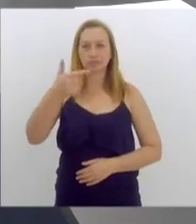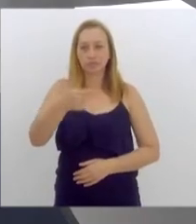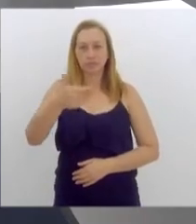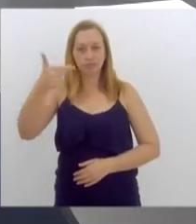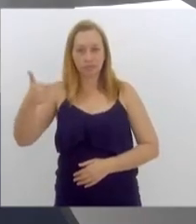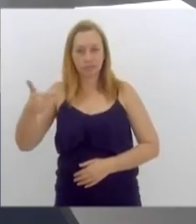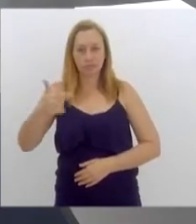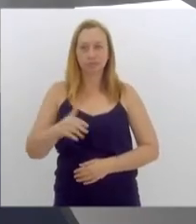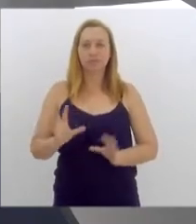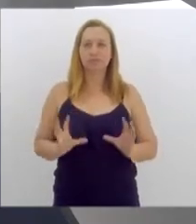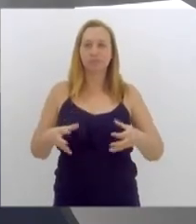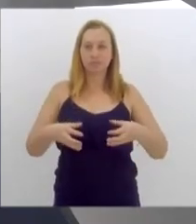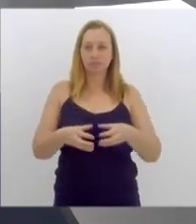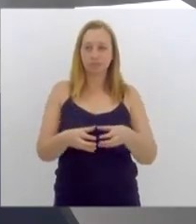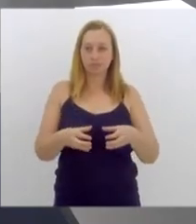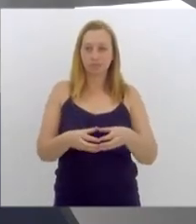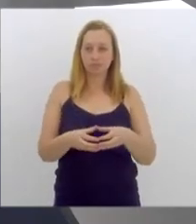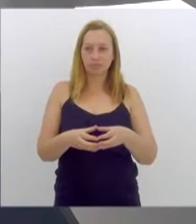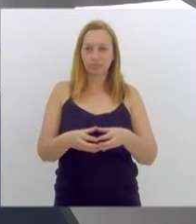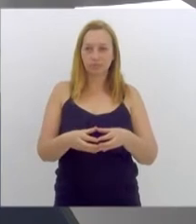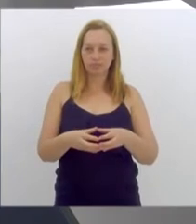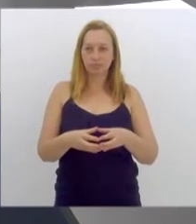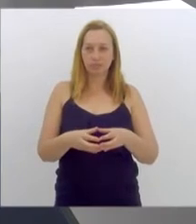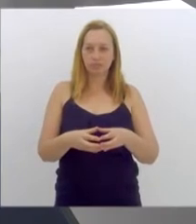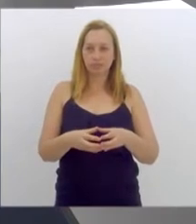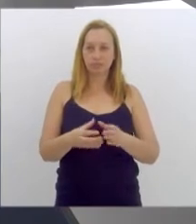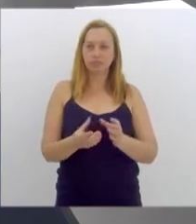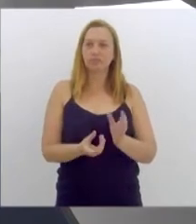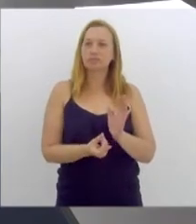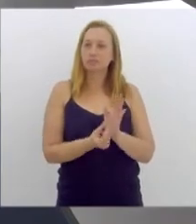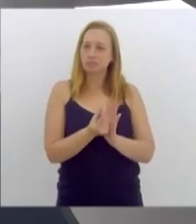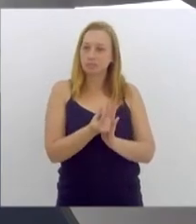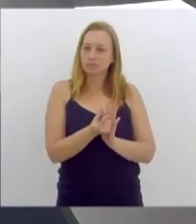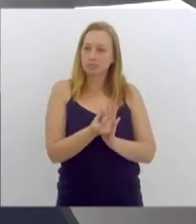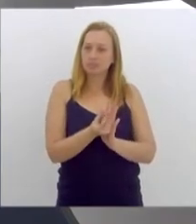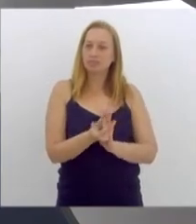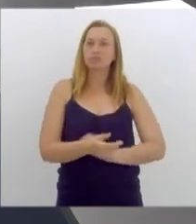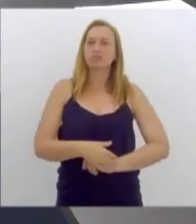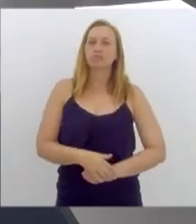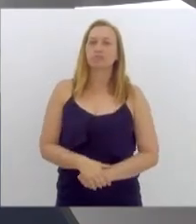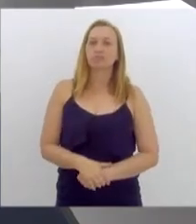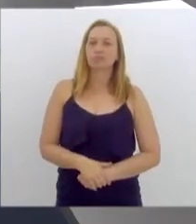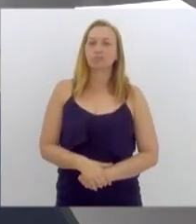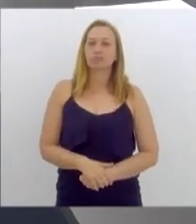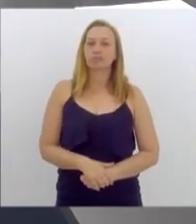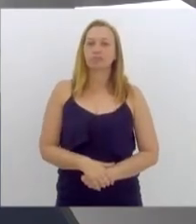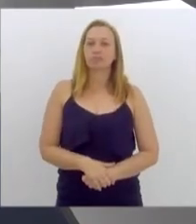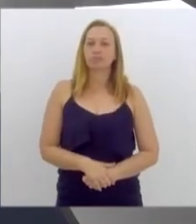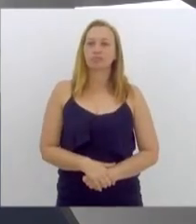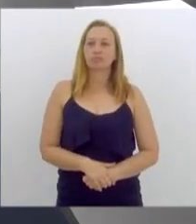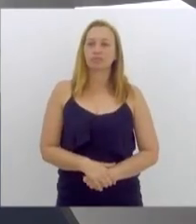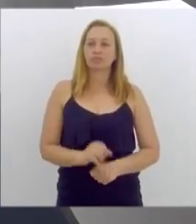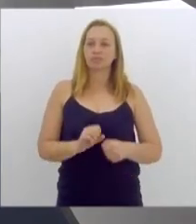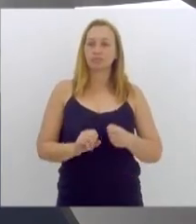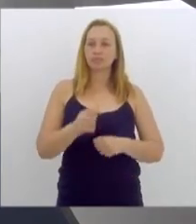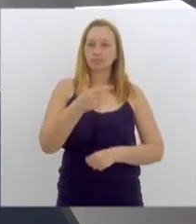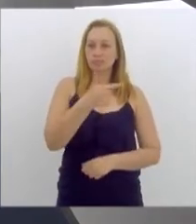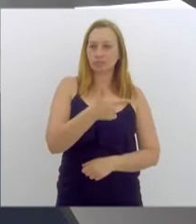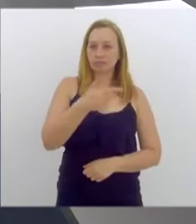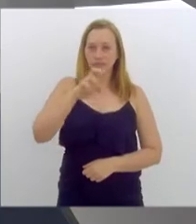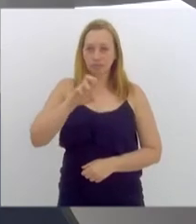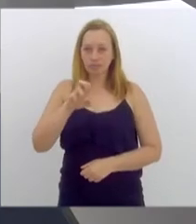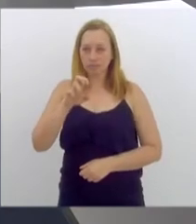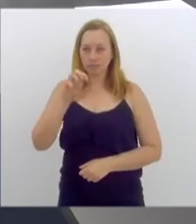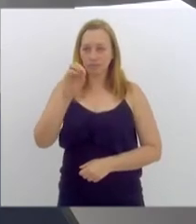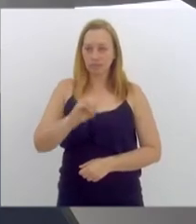da comissão de orçamento que está sendo realizada no dia 25 de